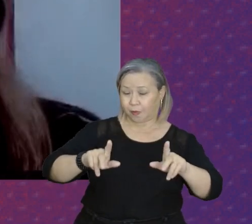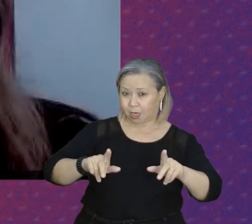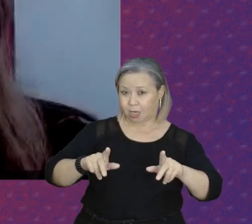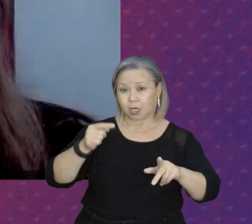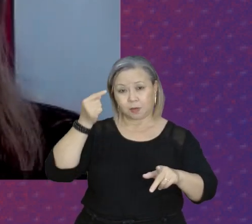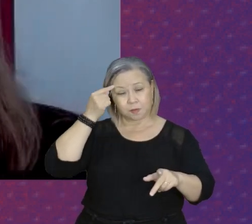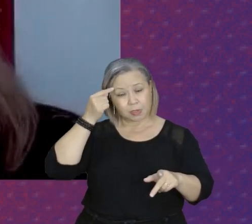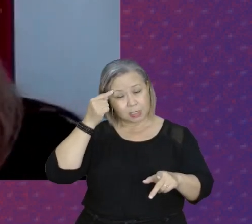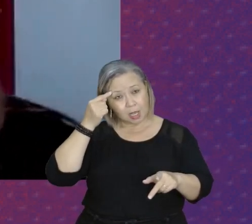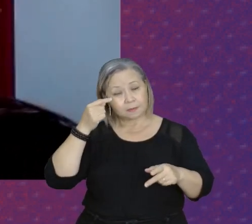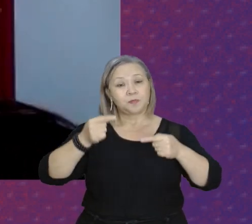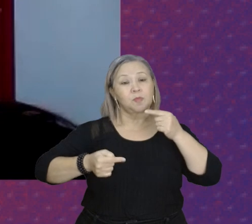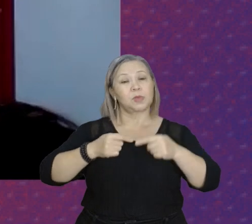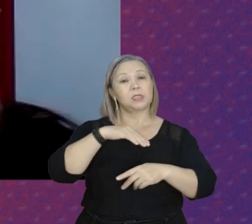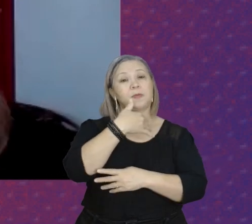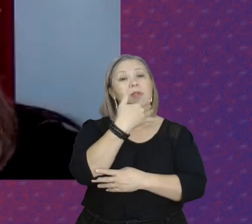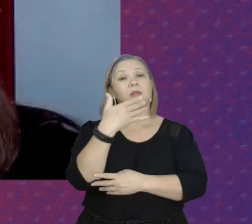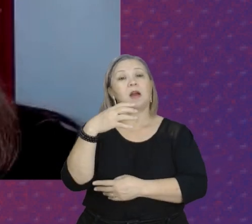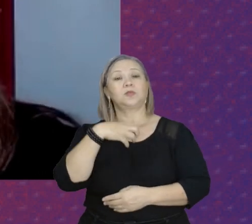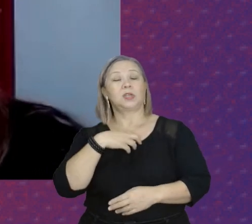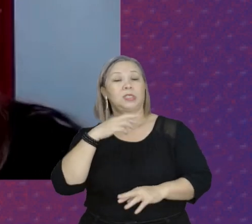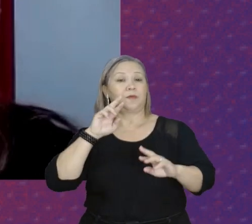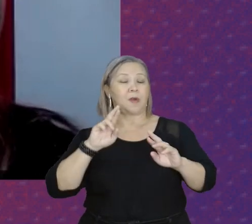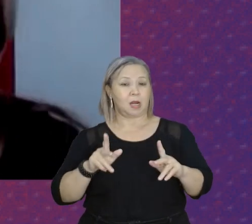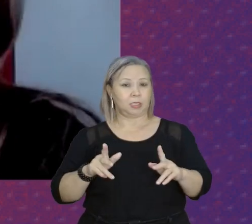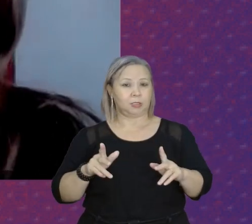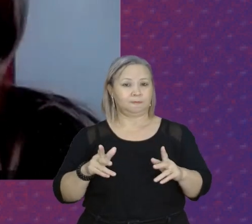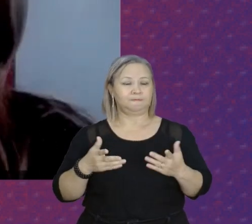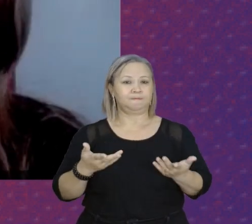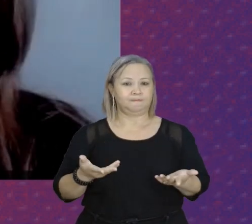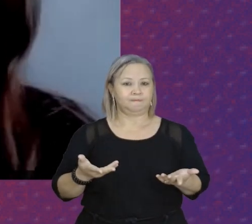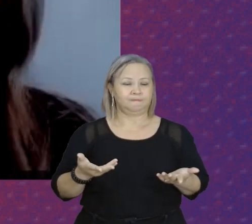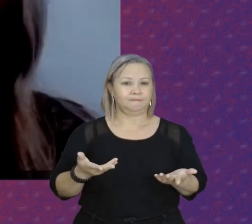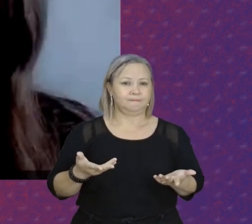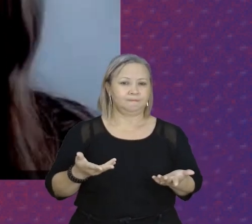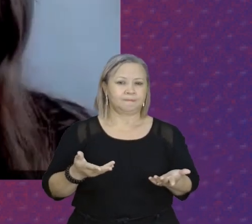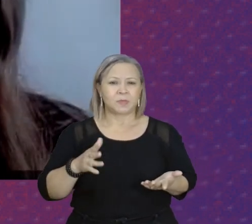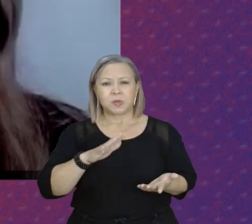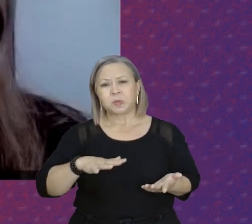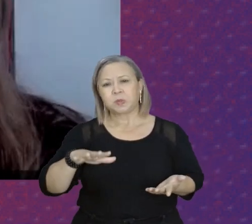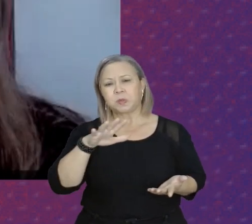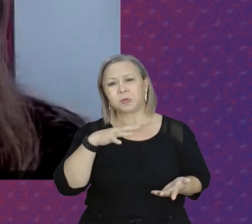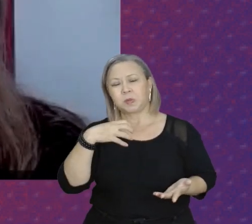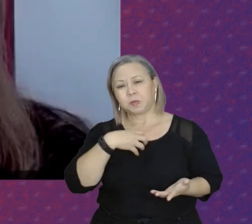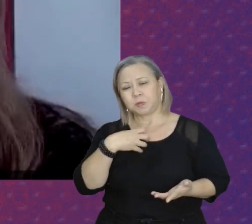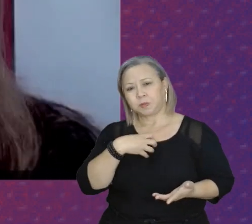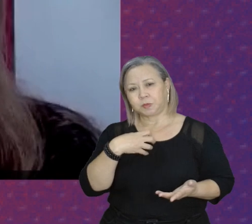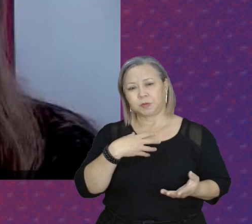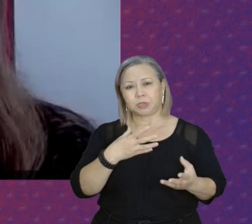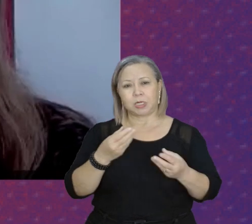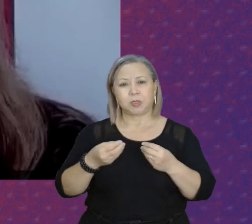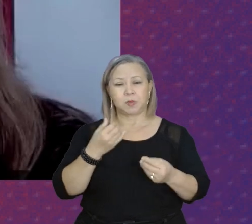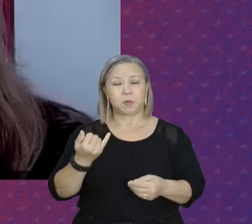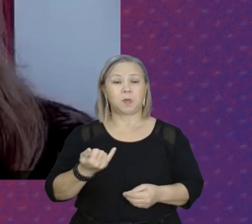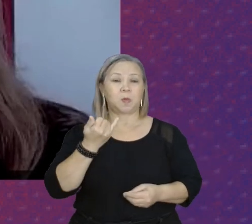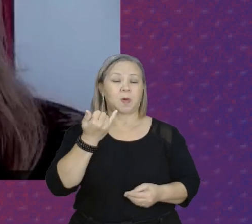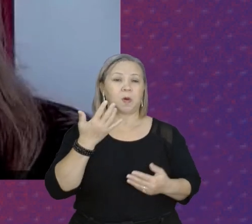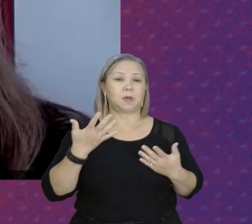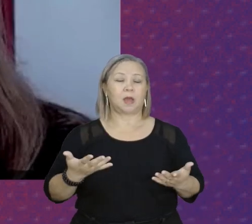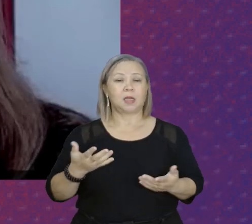políticas ambientais de uma forma diferente e, enfim, de uma forma bem importante